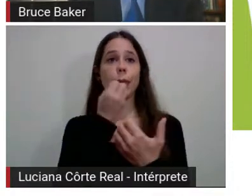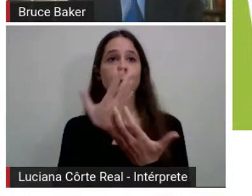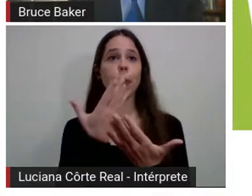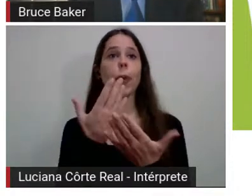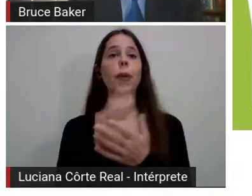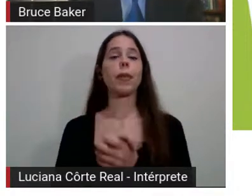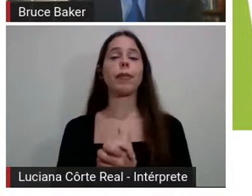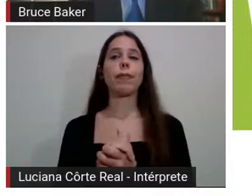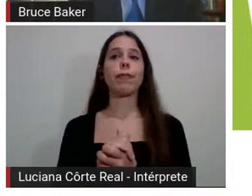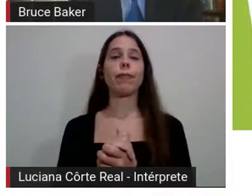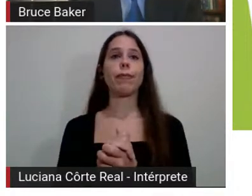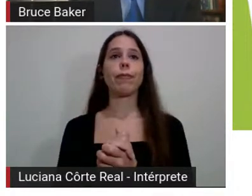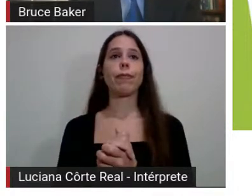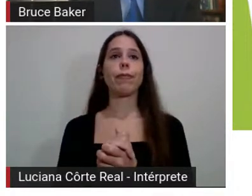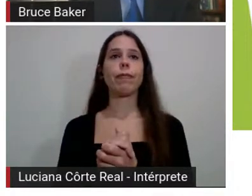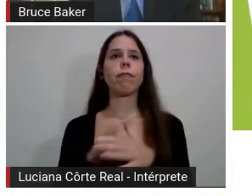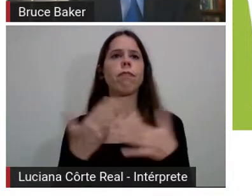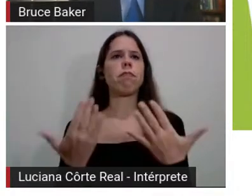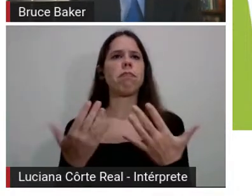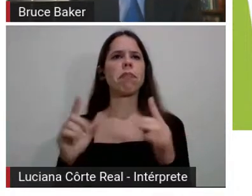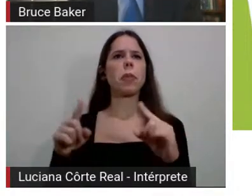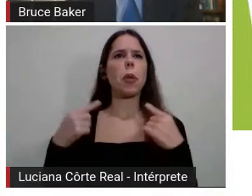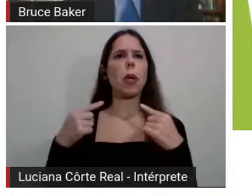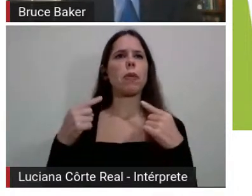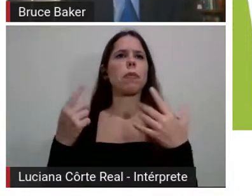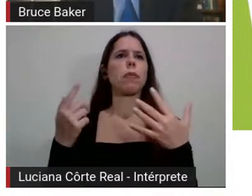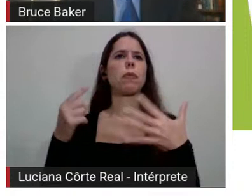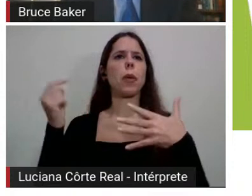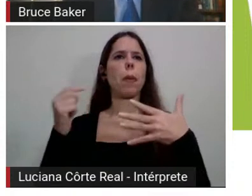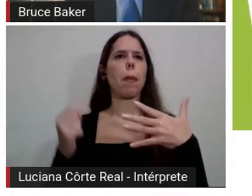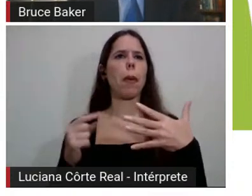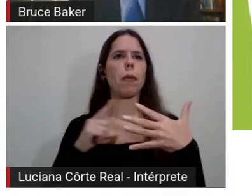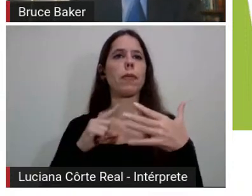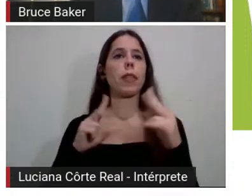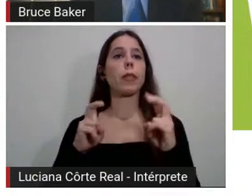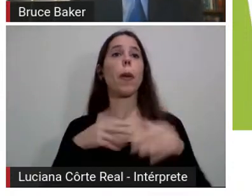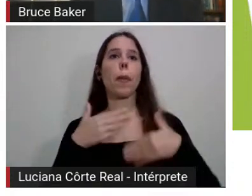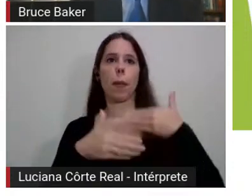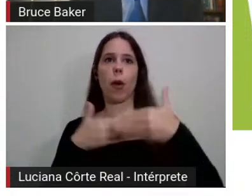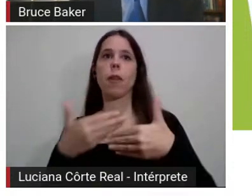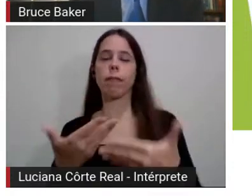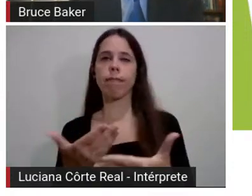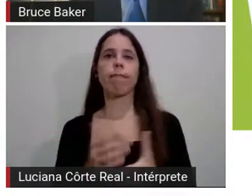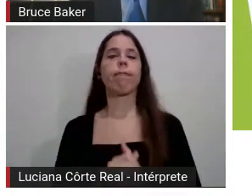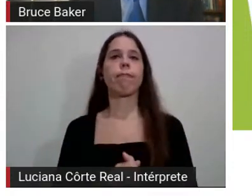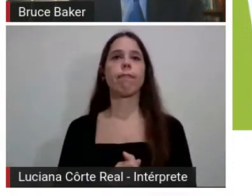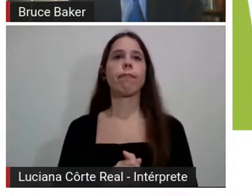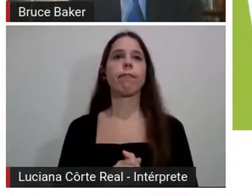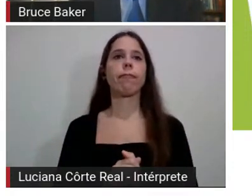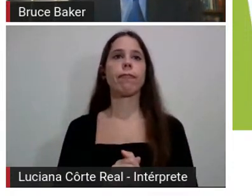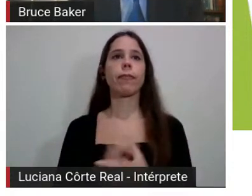que desafios decorrem desse processo? Um primeiro